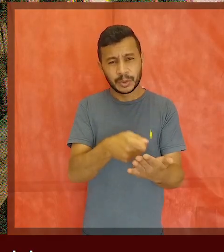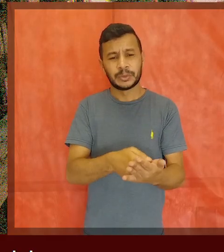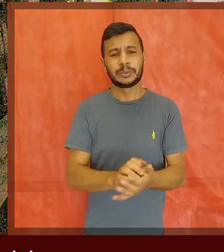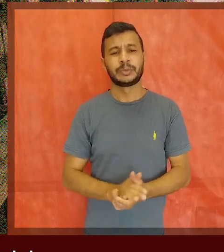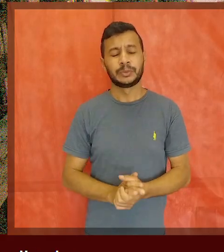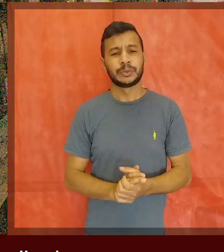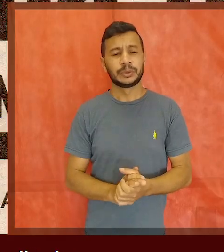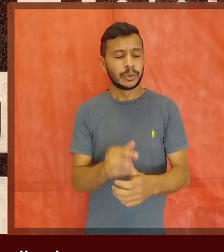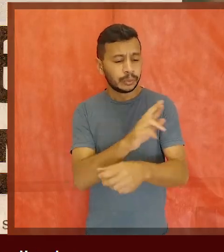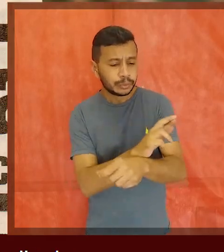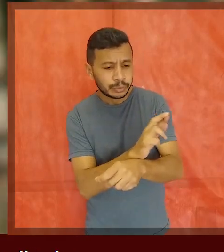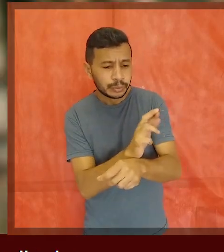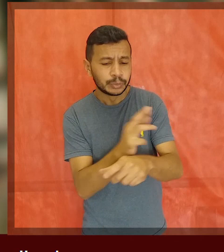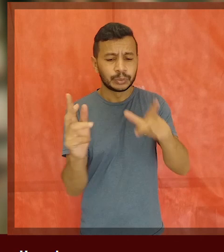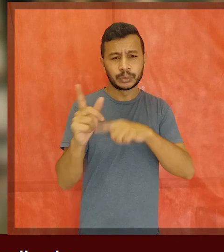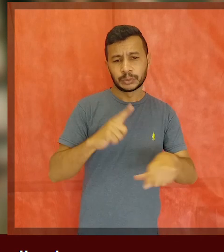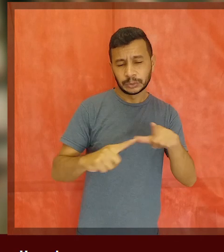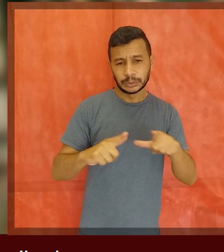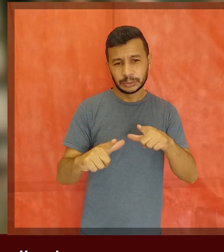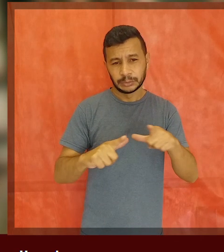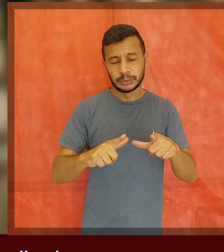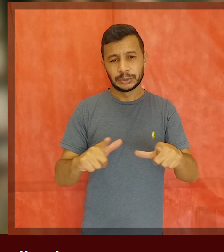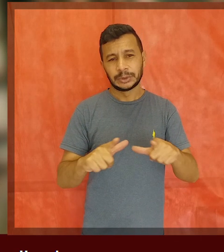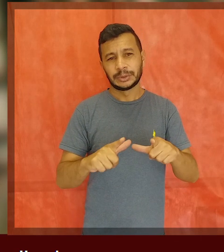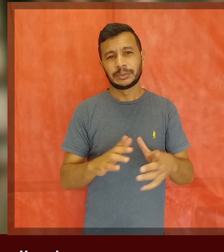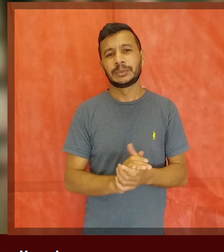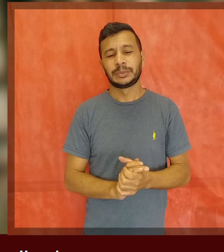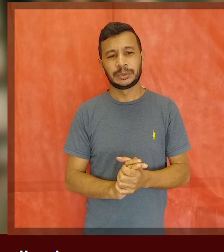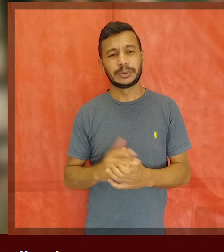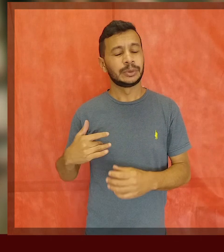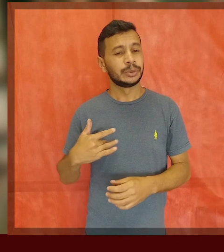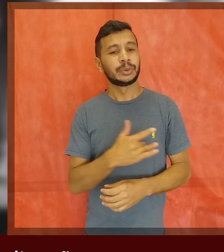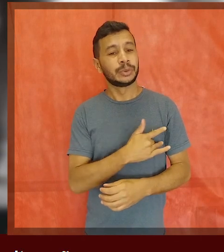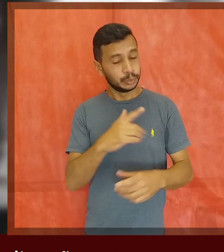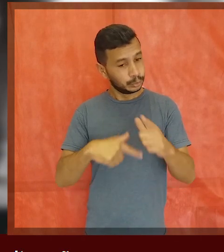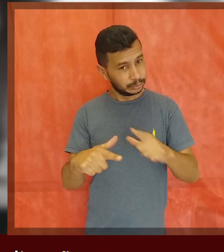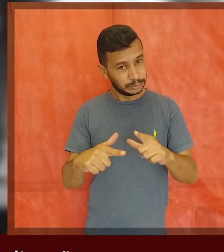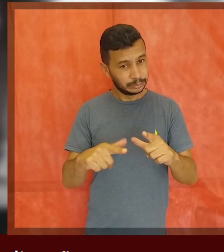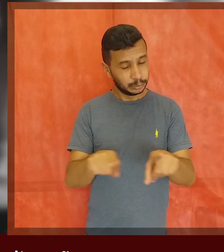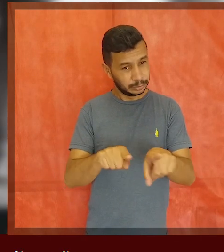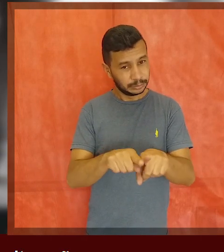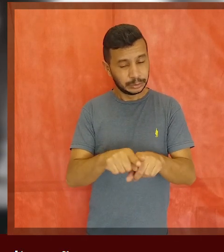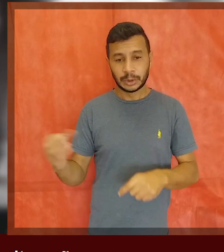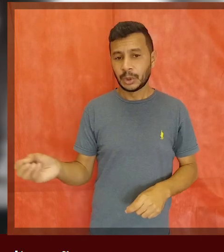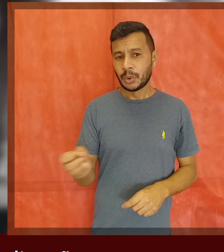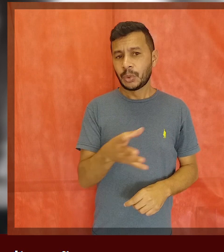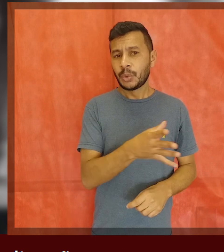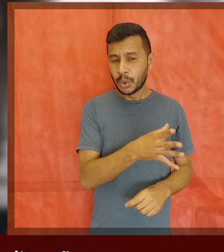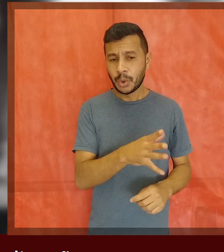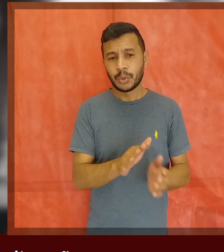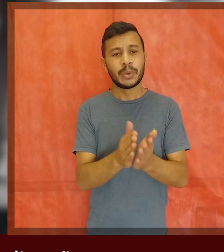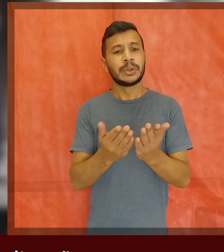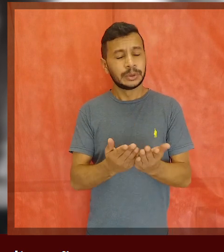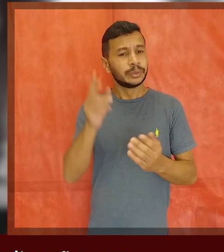Previdência Social, fiscalização do trabalho e áreas de saúde do trabalhador. Em nova iniciativa, o livro